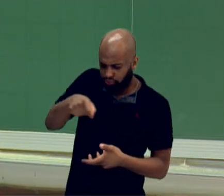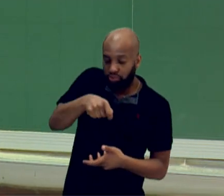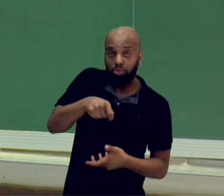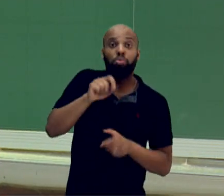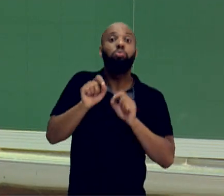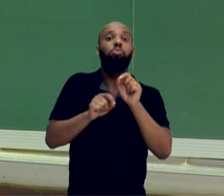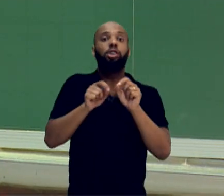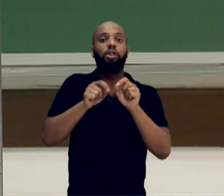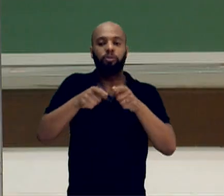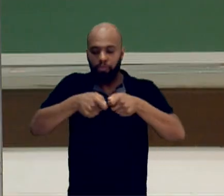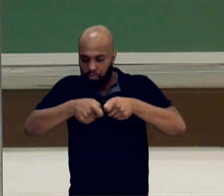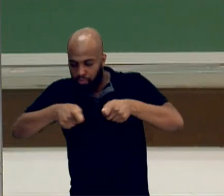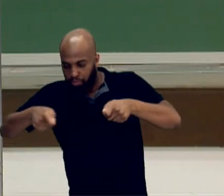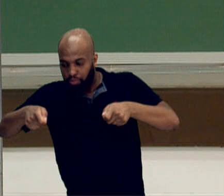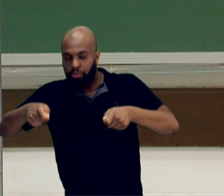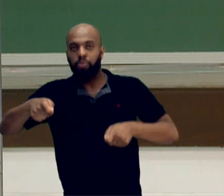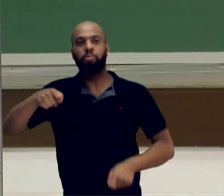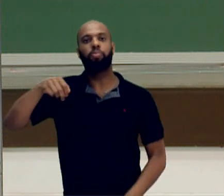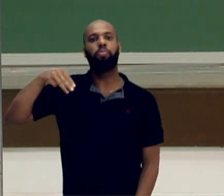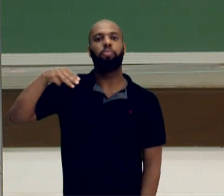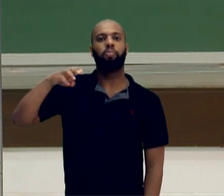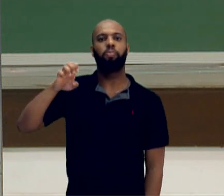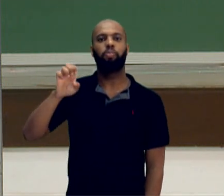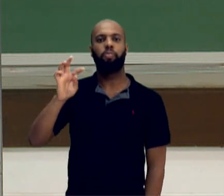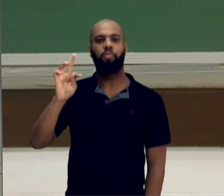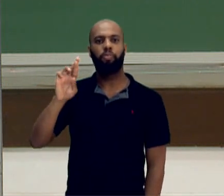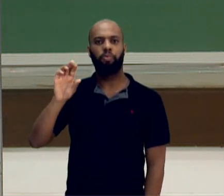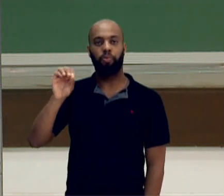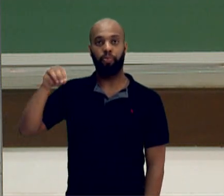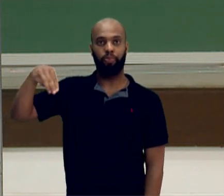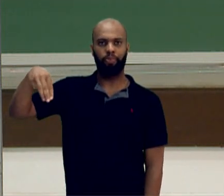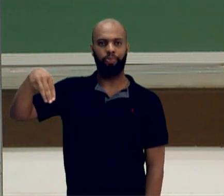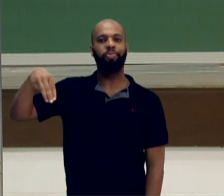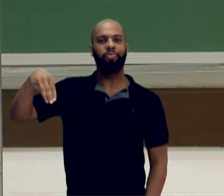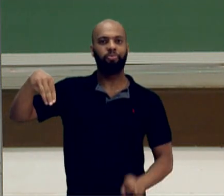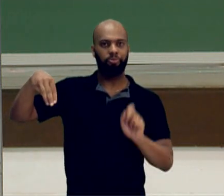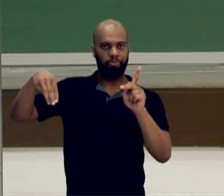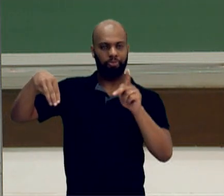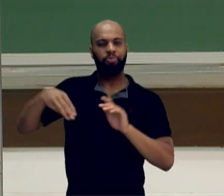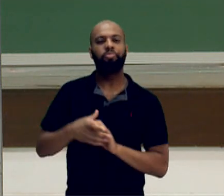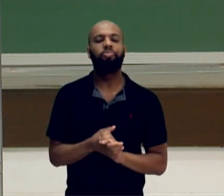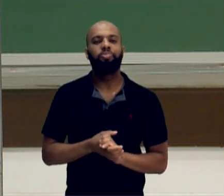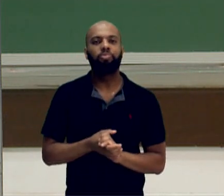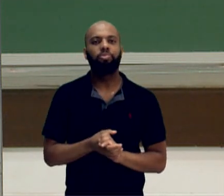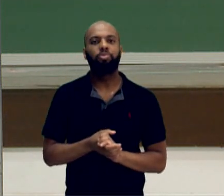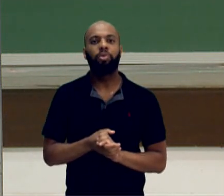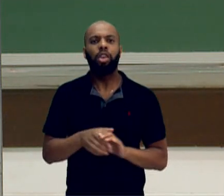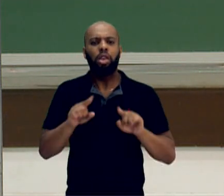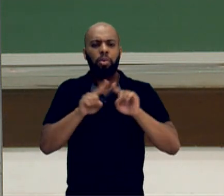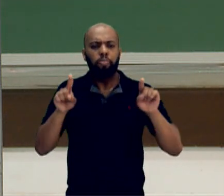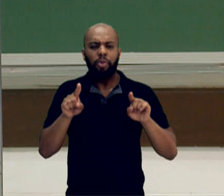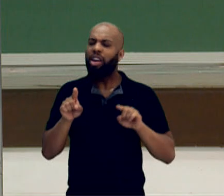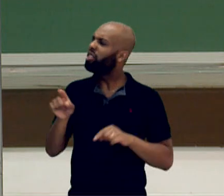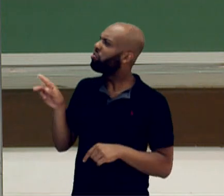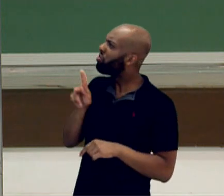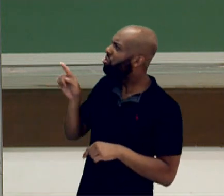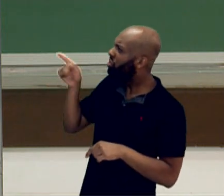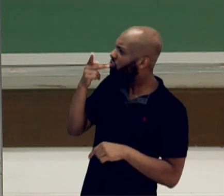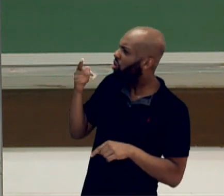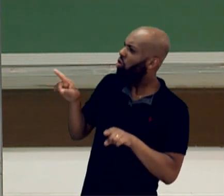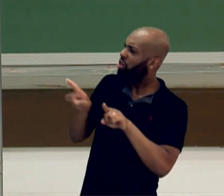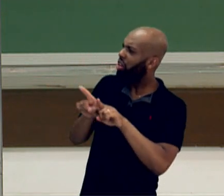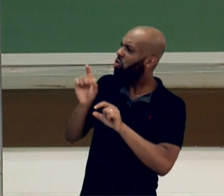metro, certo? Ah, professora, mas você também me disse que existem múltiplos